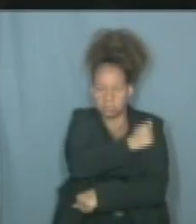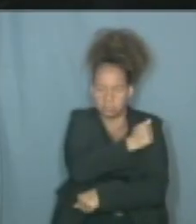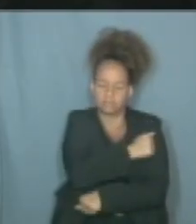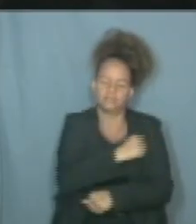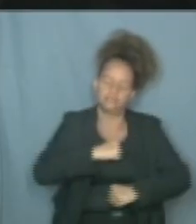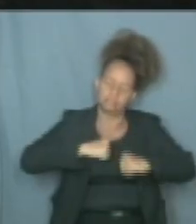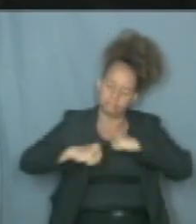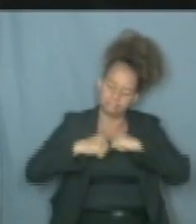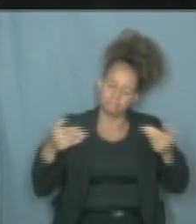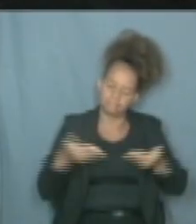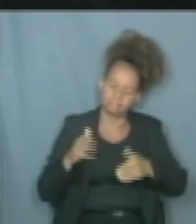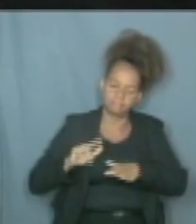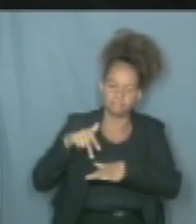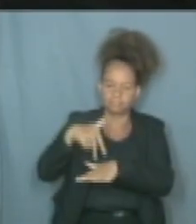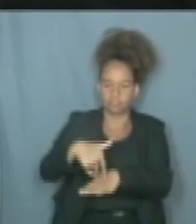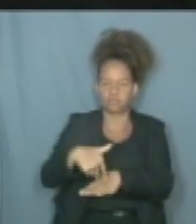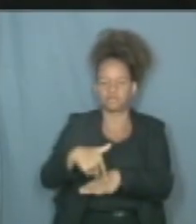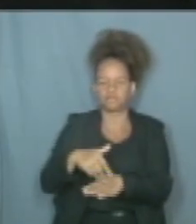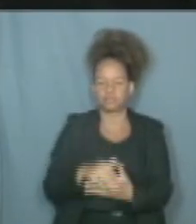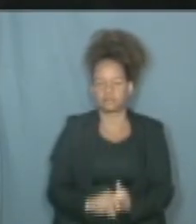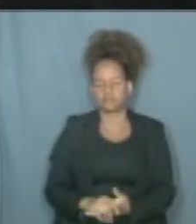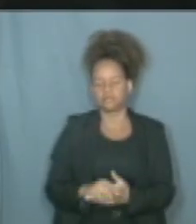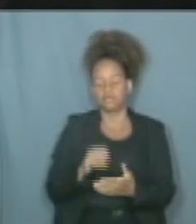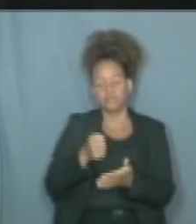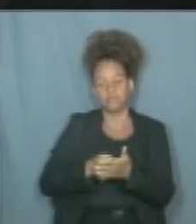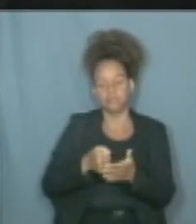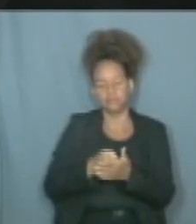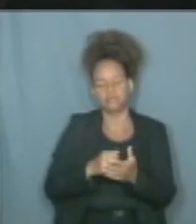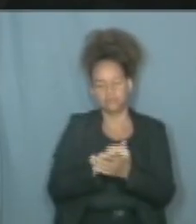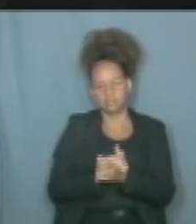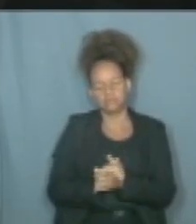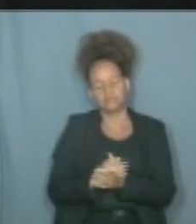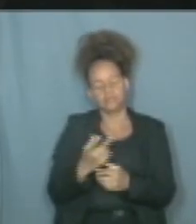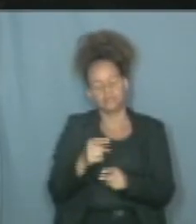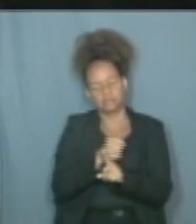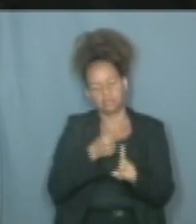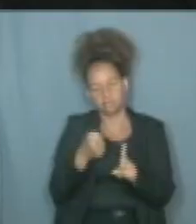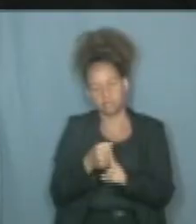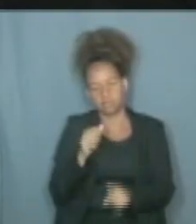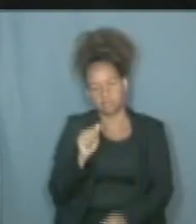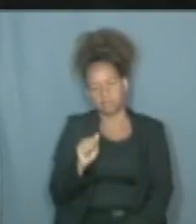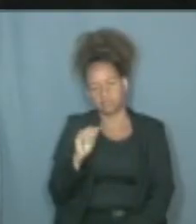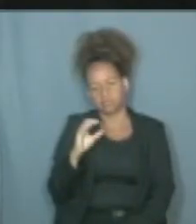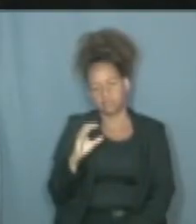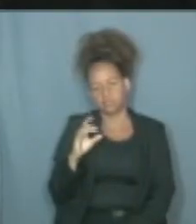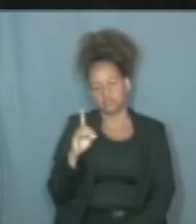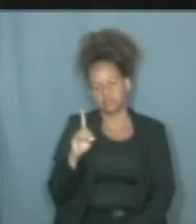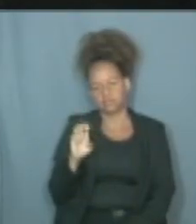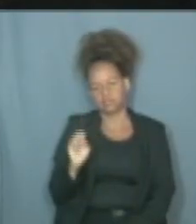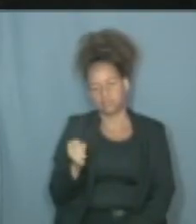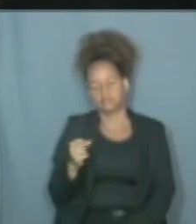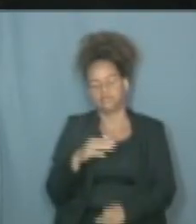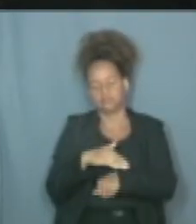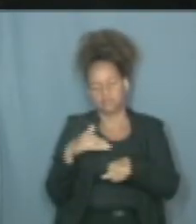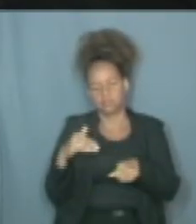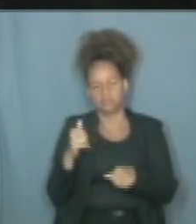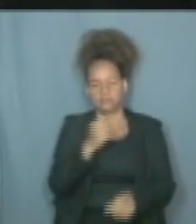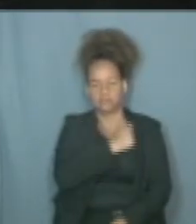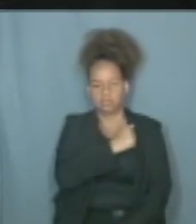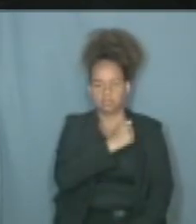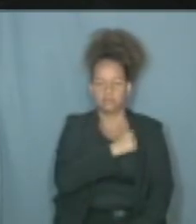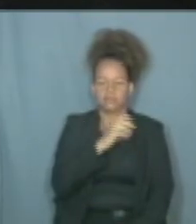Vossa Excelência fez hoje na tribuna, e aqui só reforçar o que a Associação dos ADEs está convocando, o que a companheira